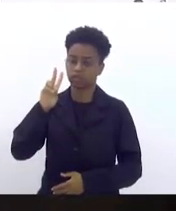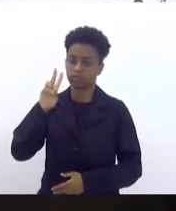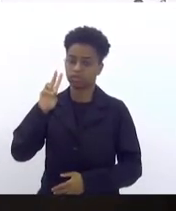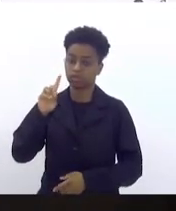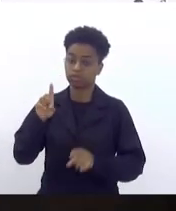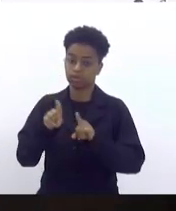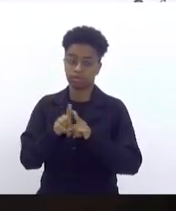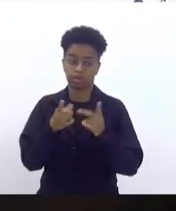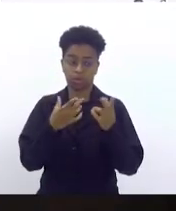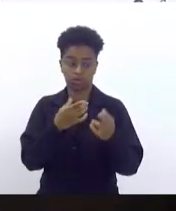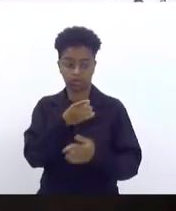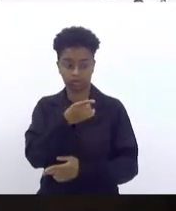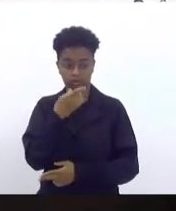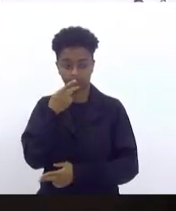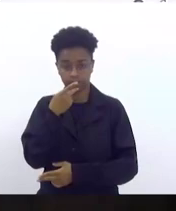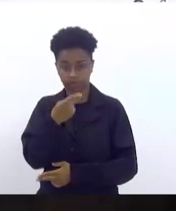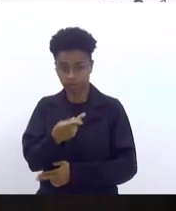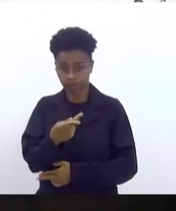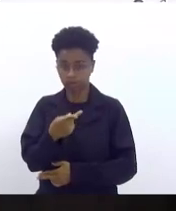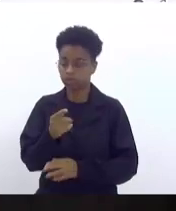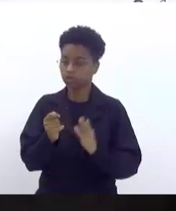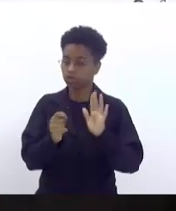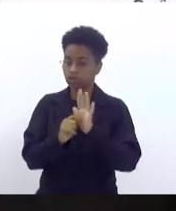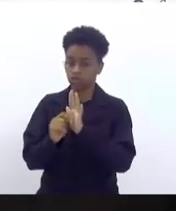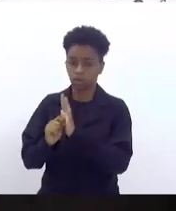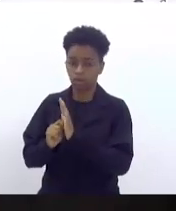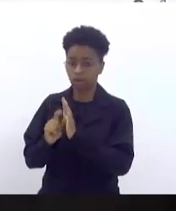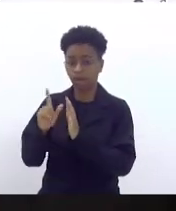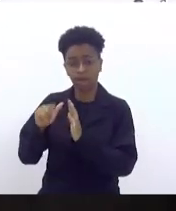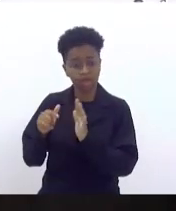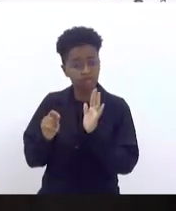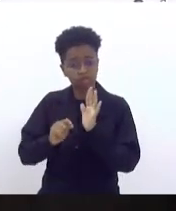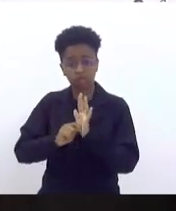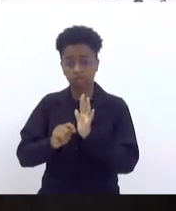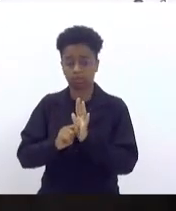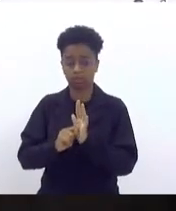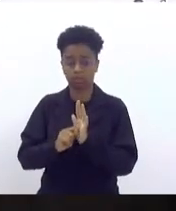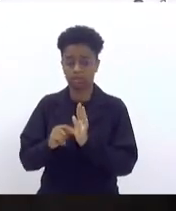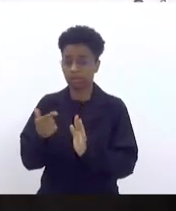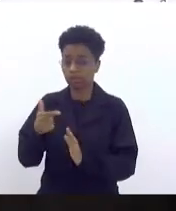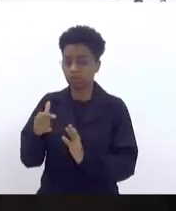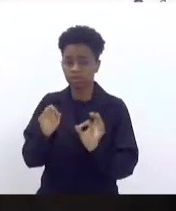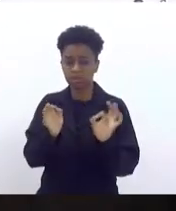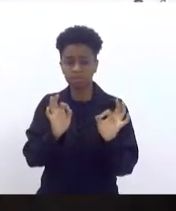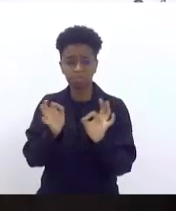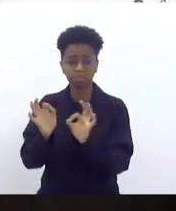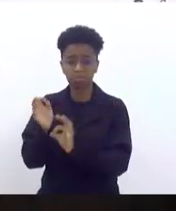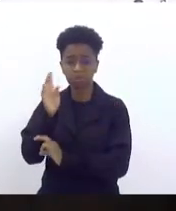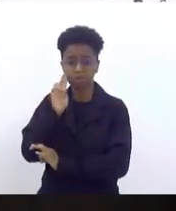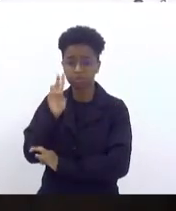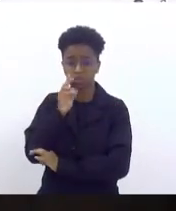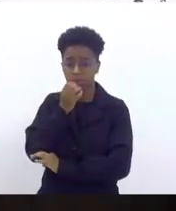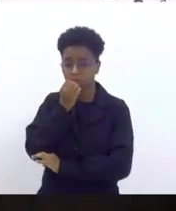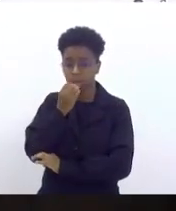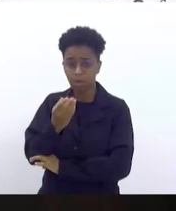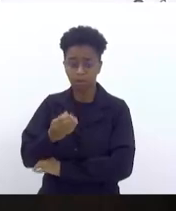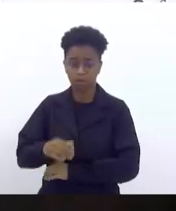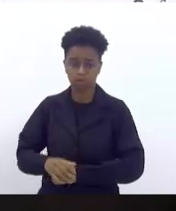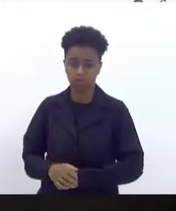o senhor falou aqui drogas são drogas não existe nenhuma história de sucesso